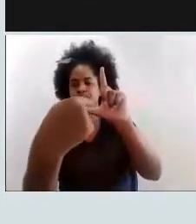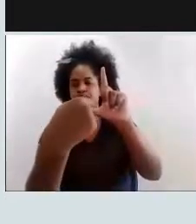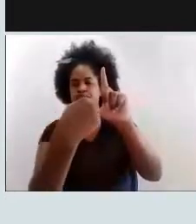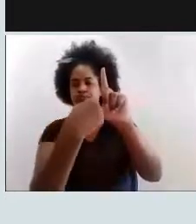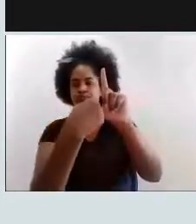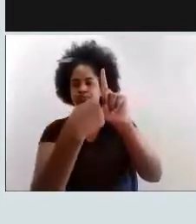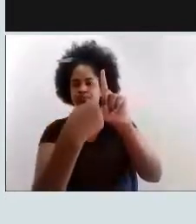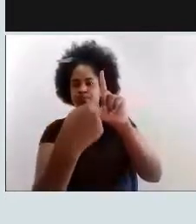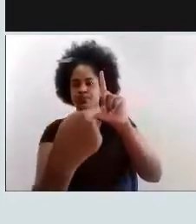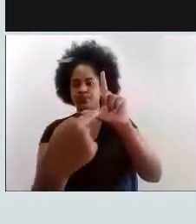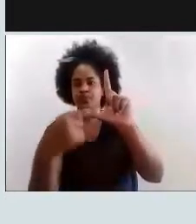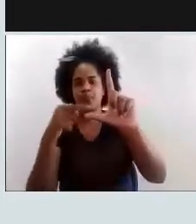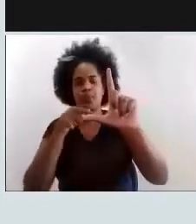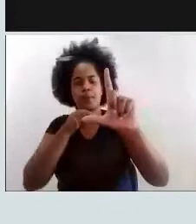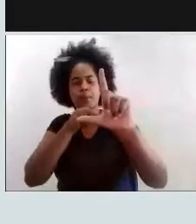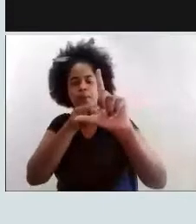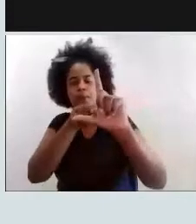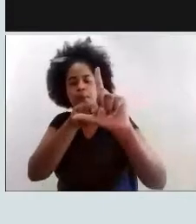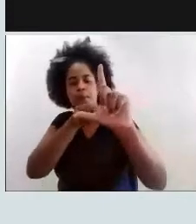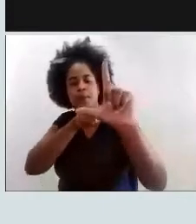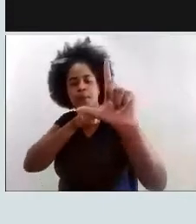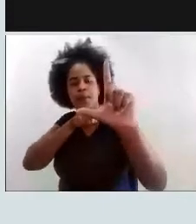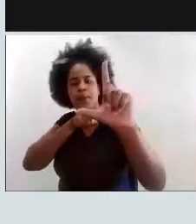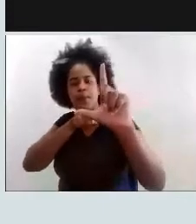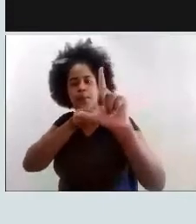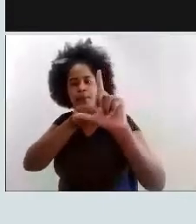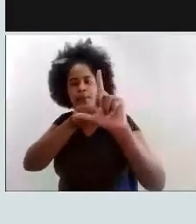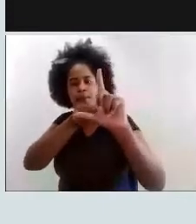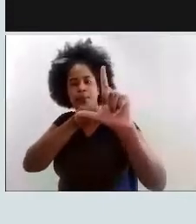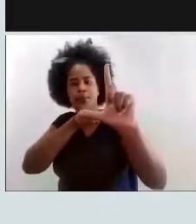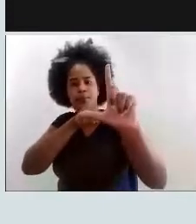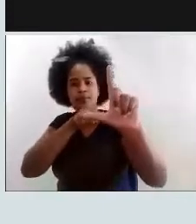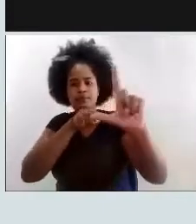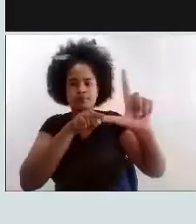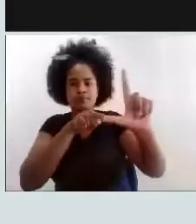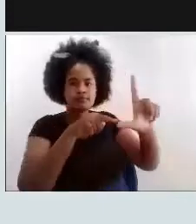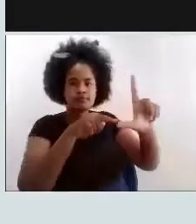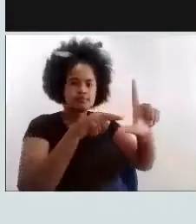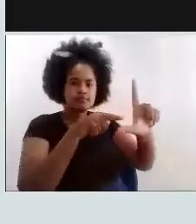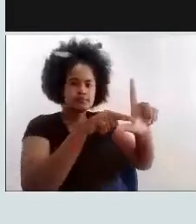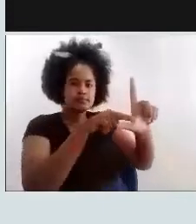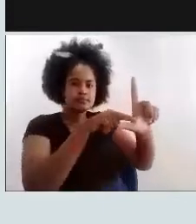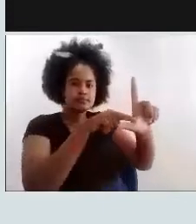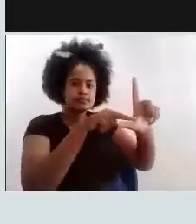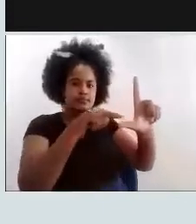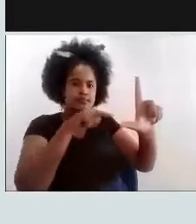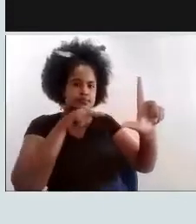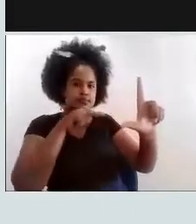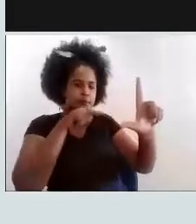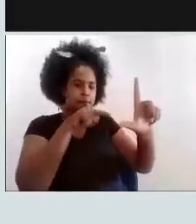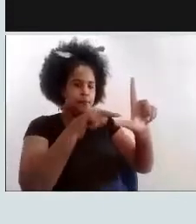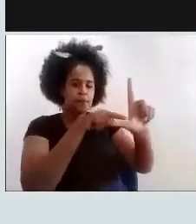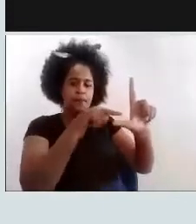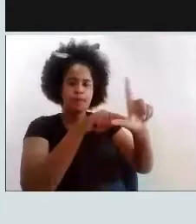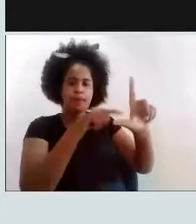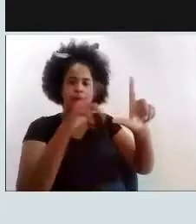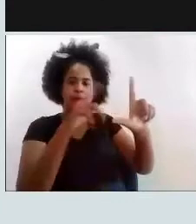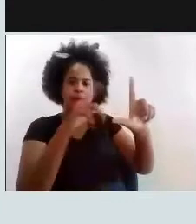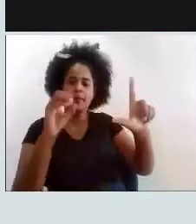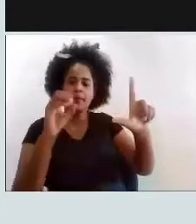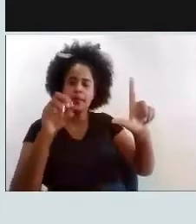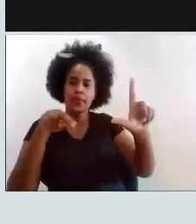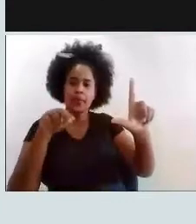ponto e esse ponto pertence tanto ao plano alfa quanto ao plano beta.